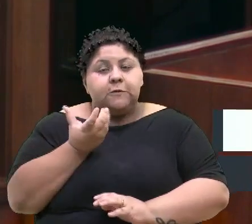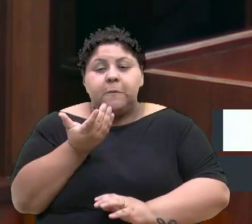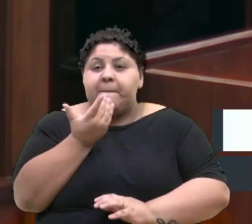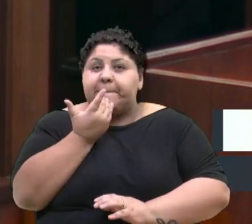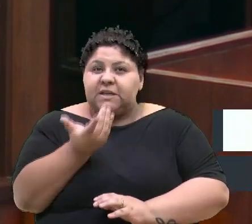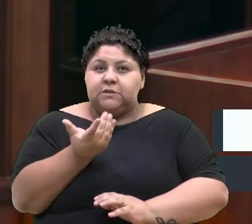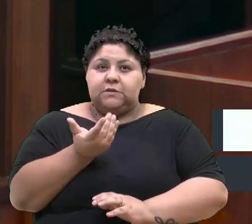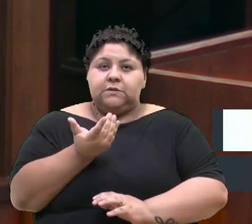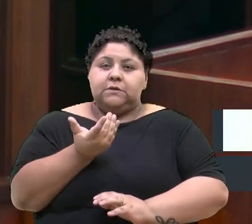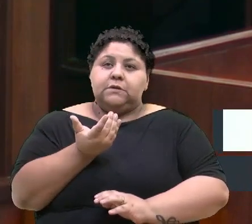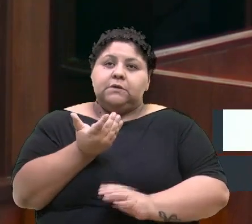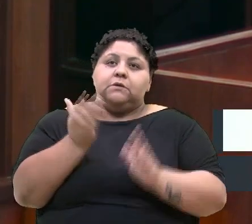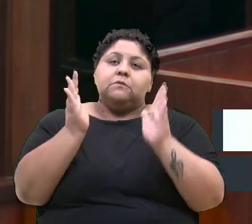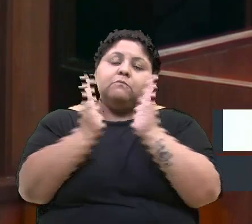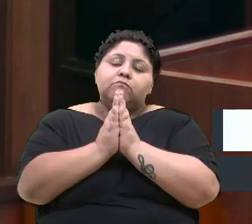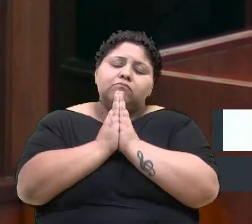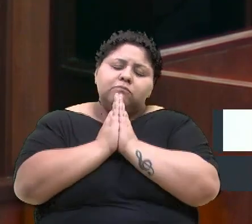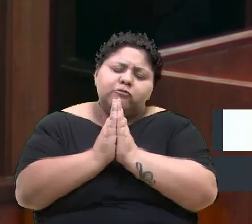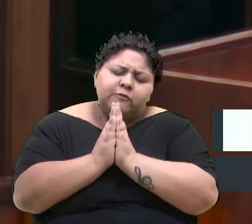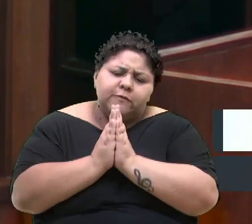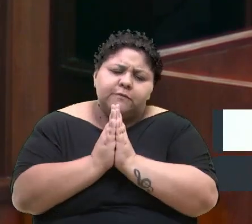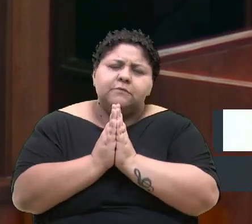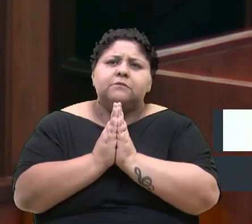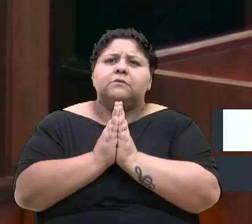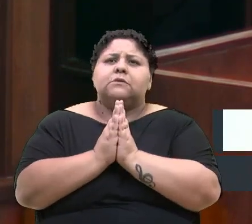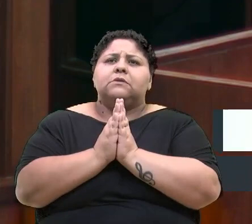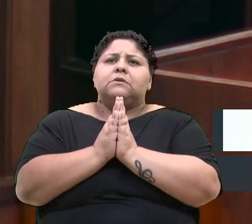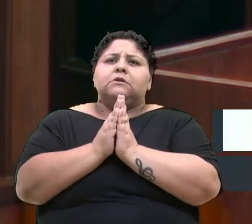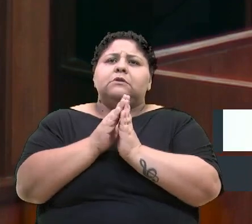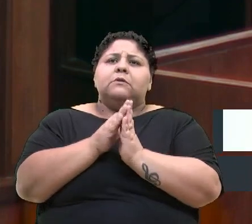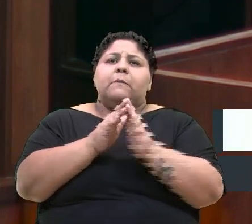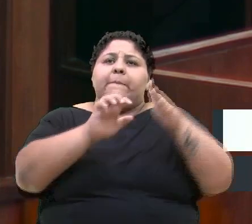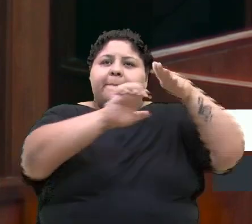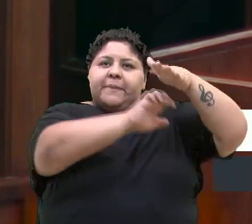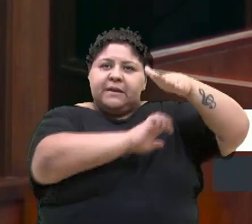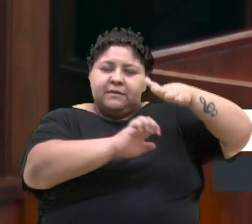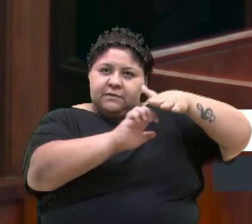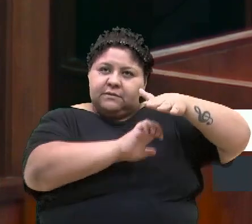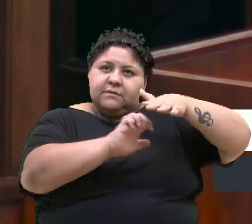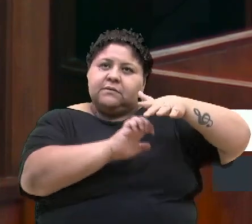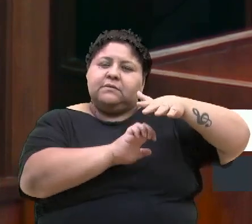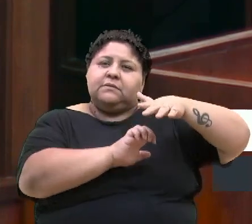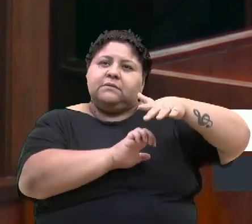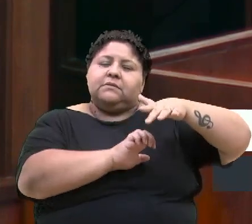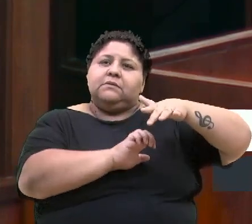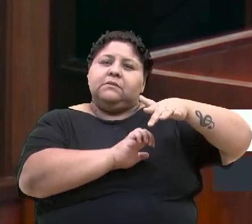pedir encarecidamente para a Sulgás que venha